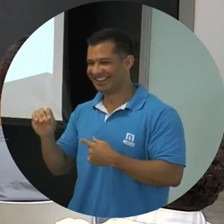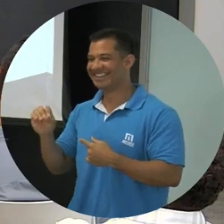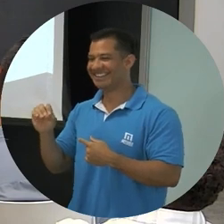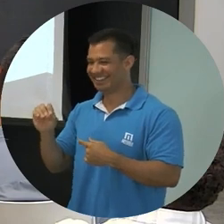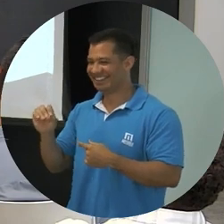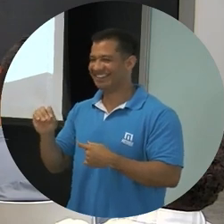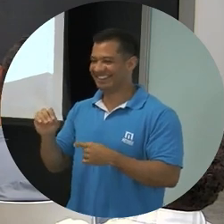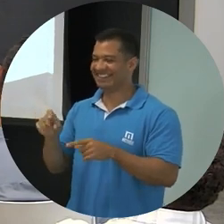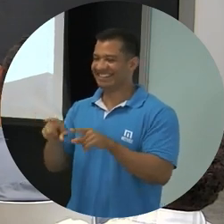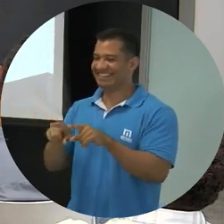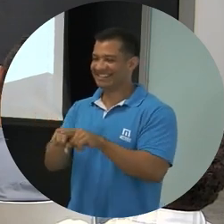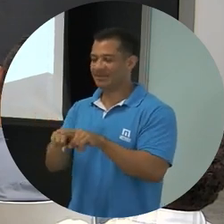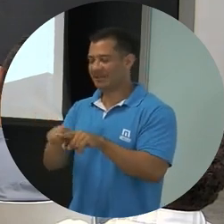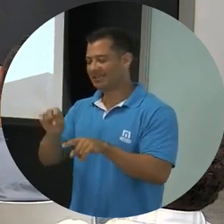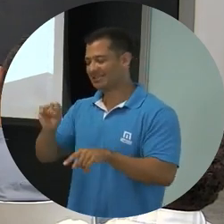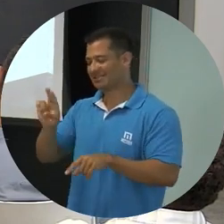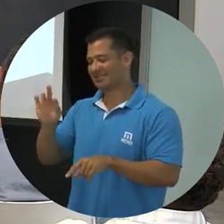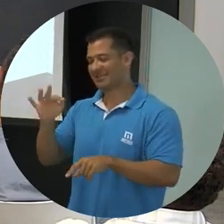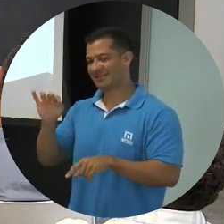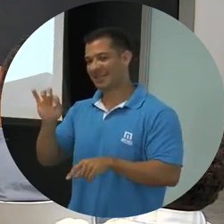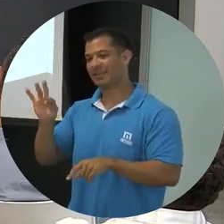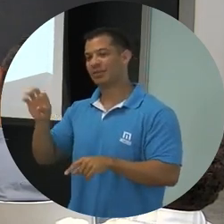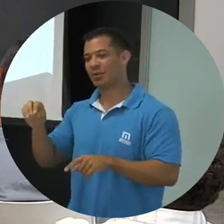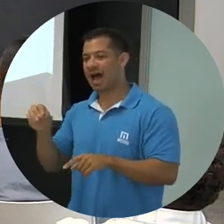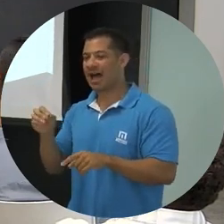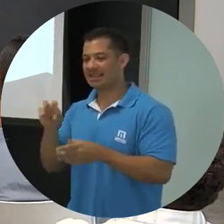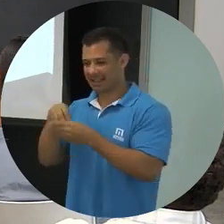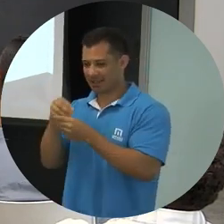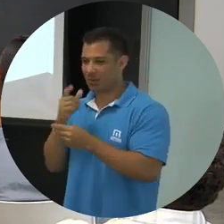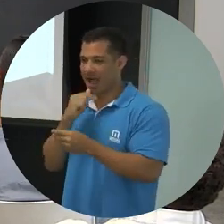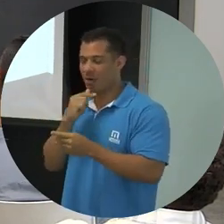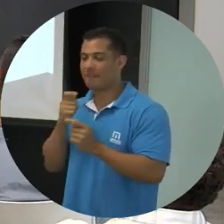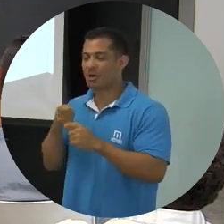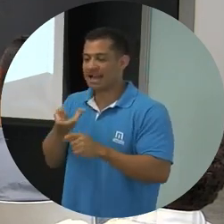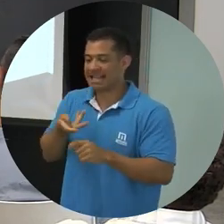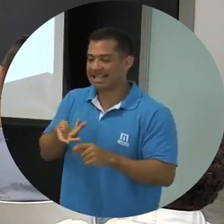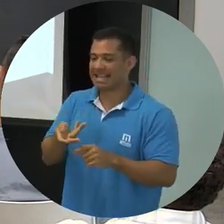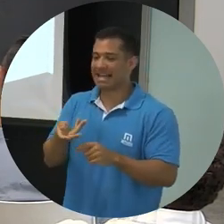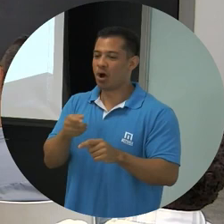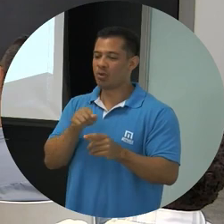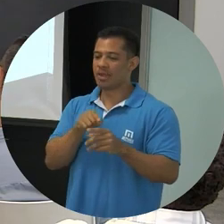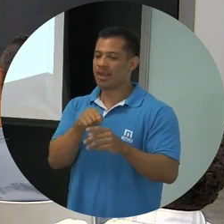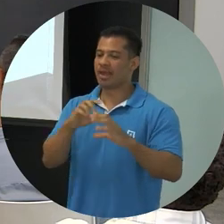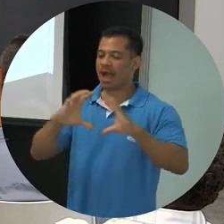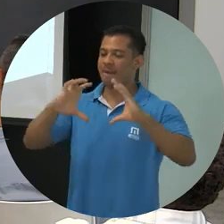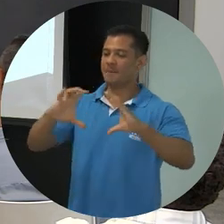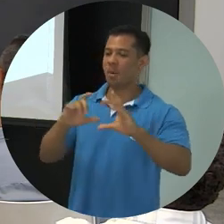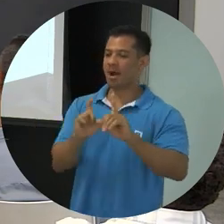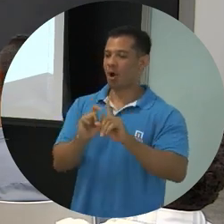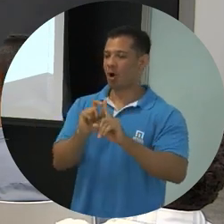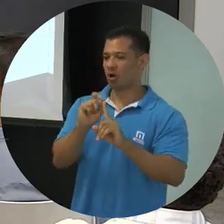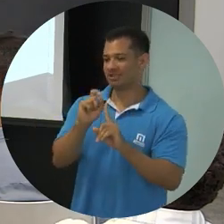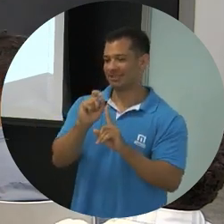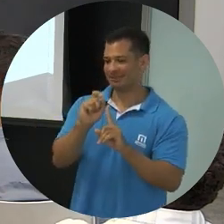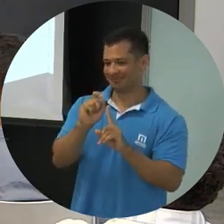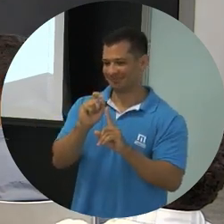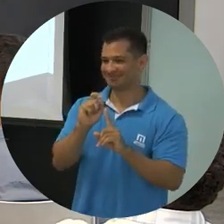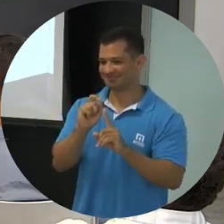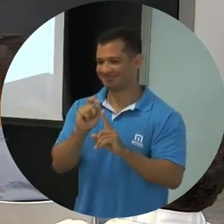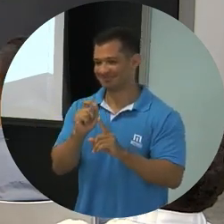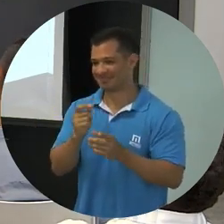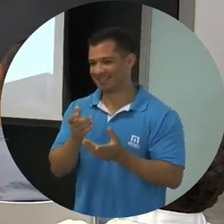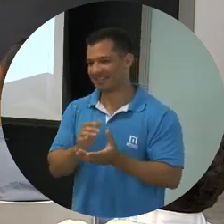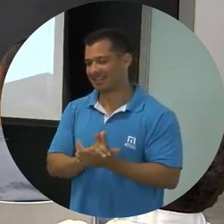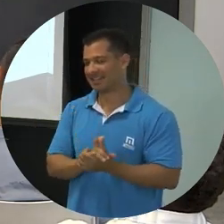a gente pode provocar também uma aceleração aí nos processos de corrosão, no caso de superfícies metálicas, tá? Então,